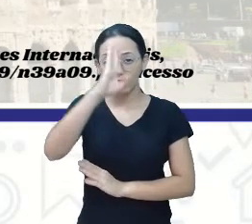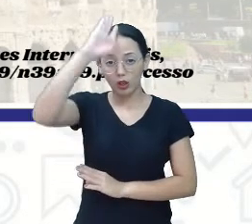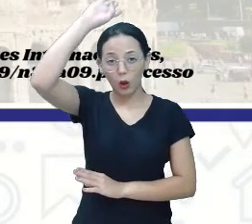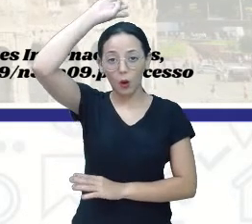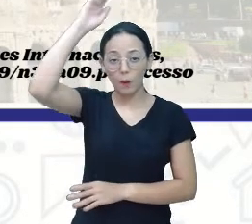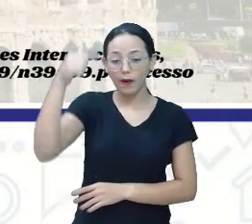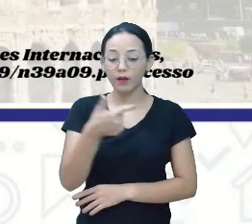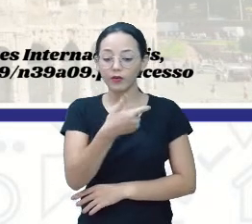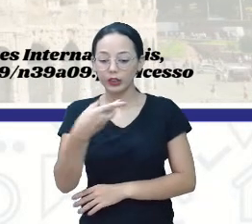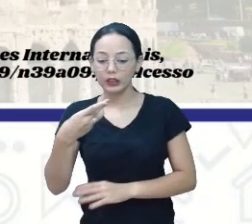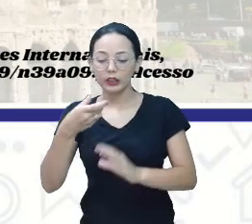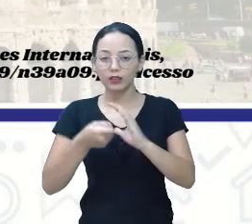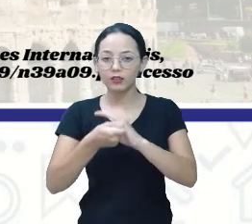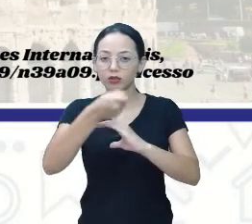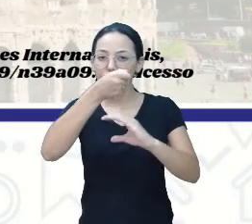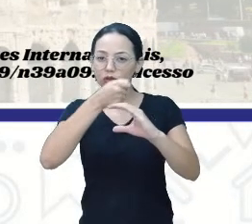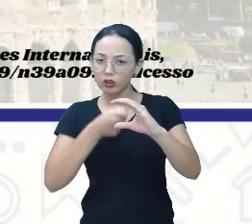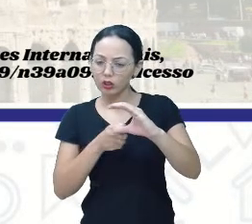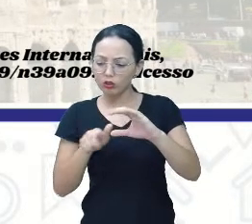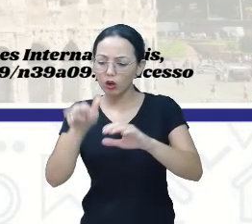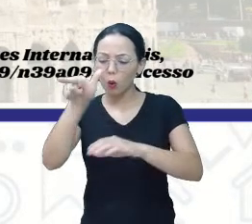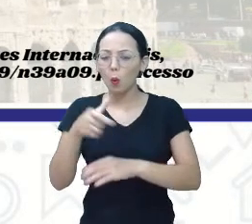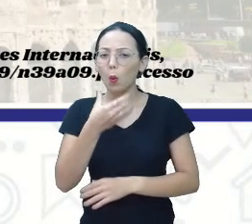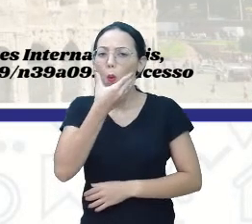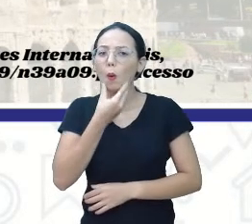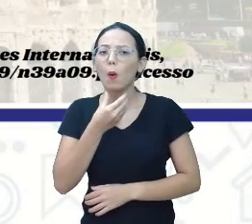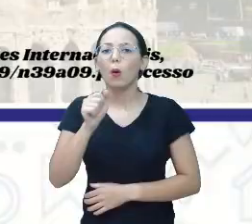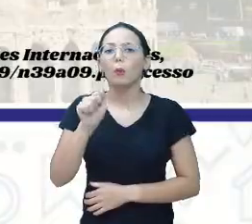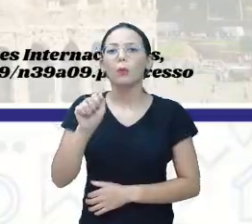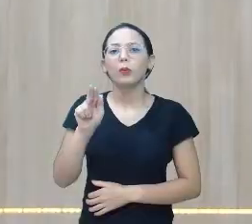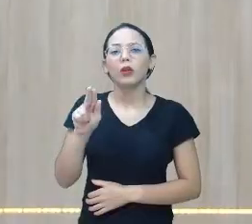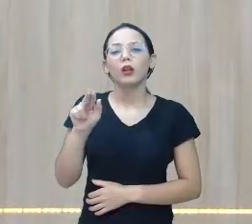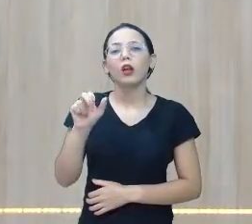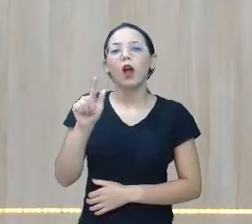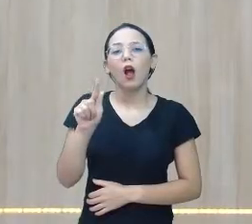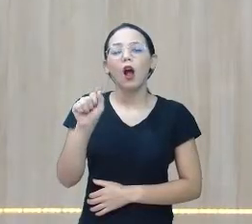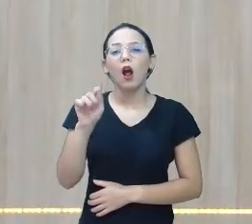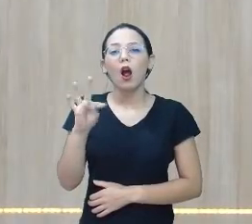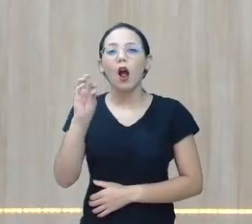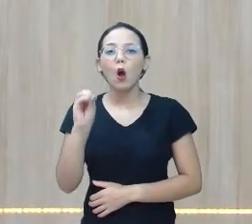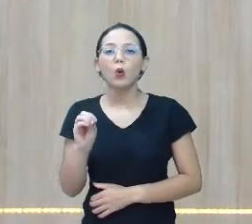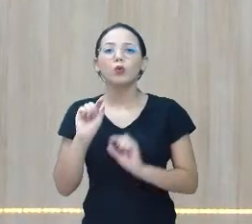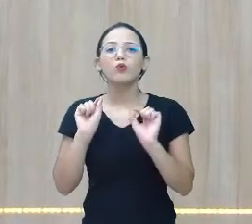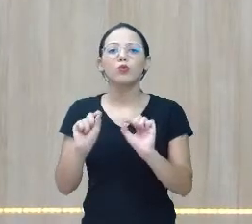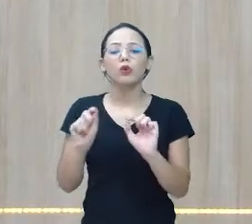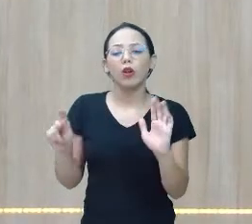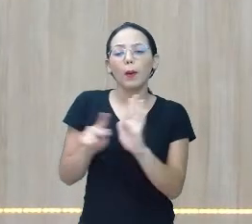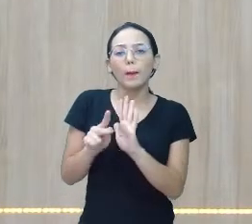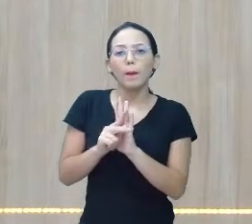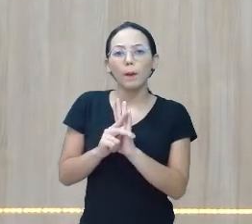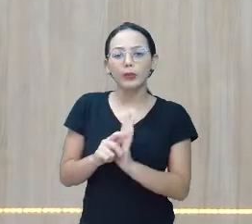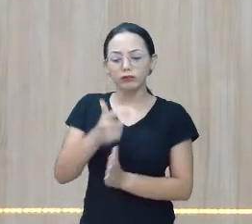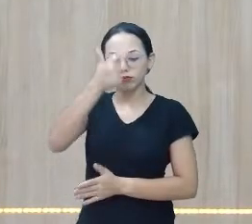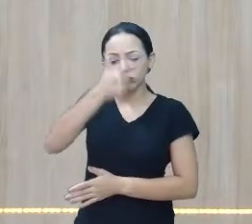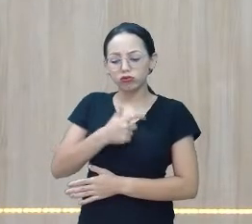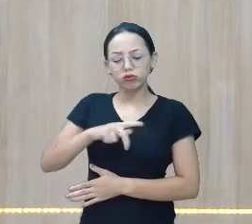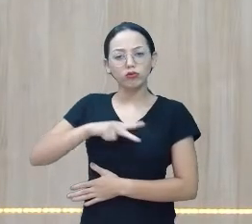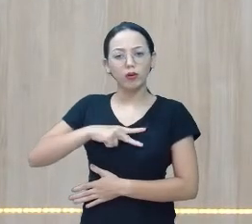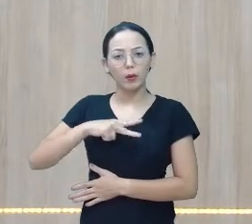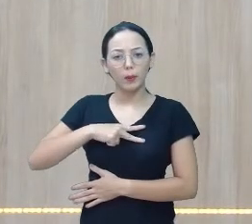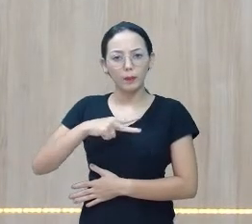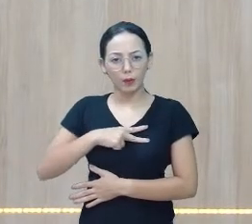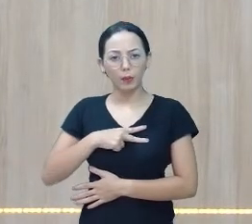23 a.C., Augusto ele passa a denominar a si mesmo